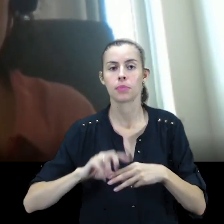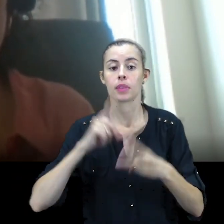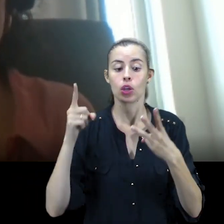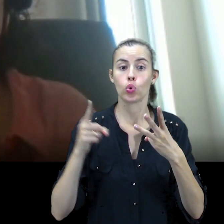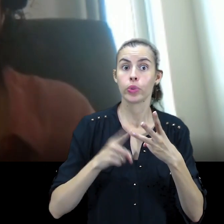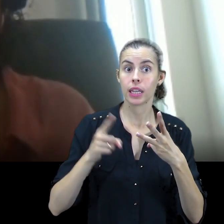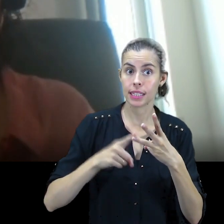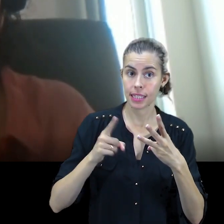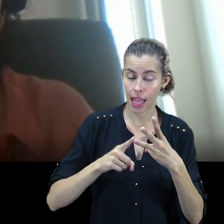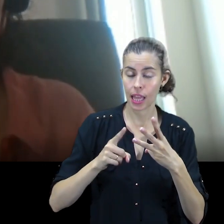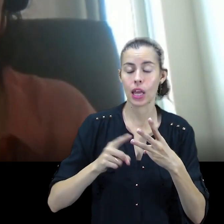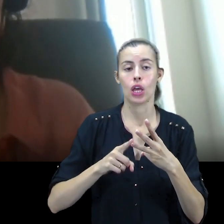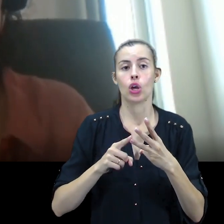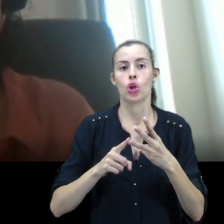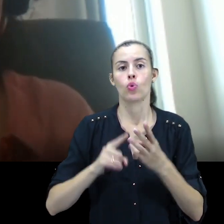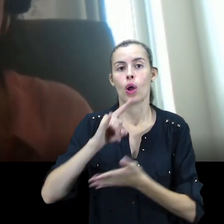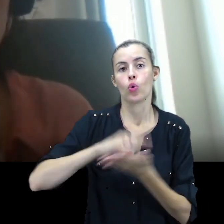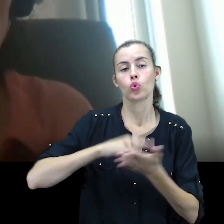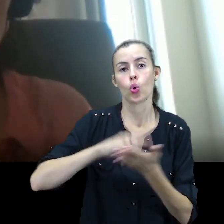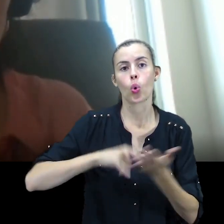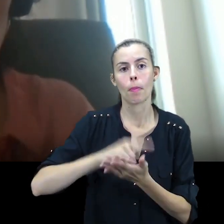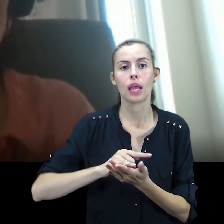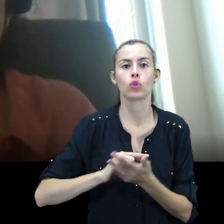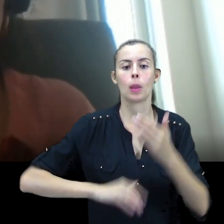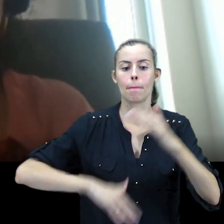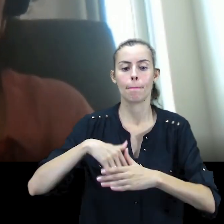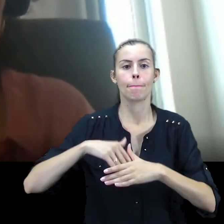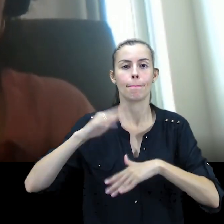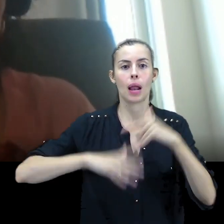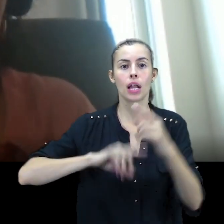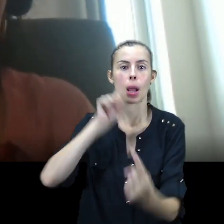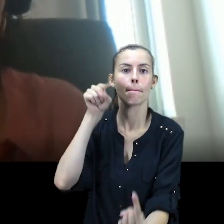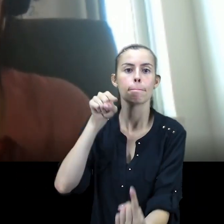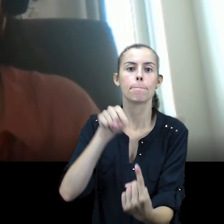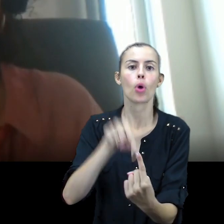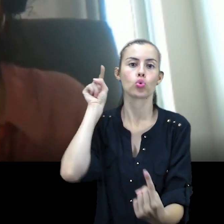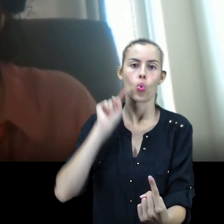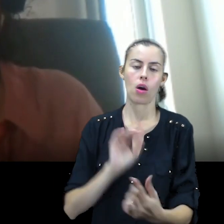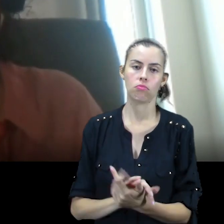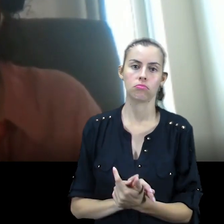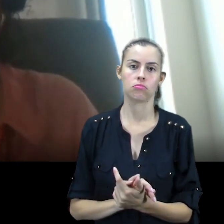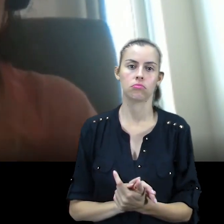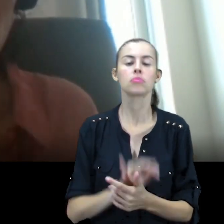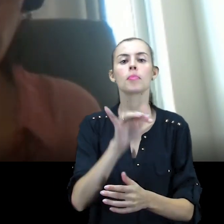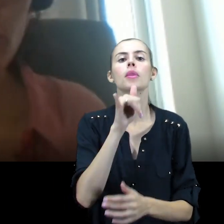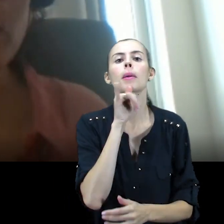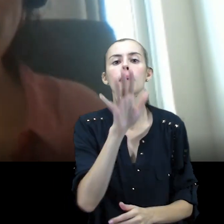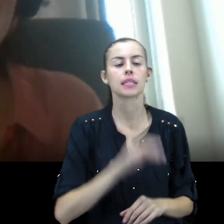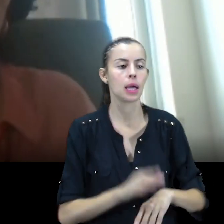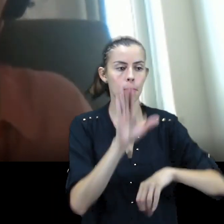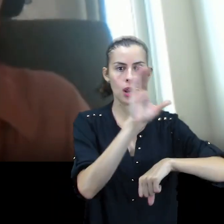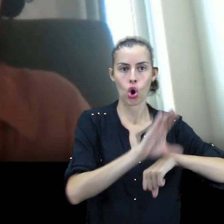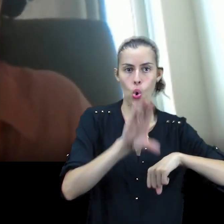determinado curso tem nas suas atividades complementares que o aluno precisa fazer 60 horas de extensão. Ao invés do curso,